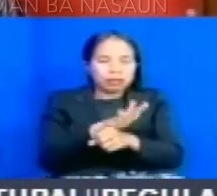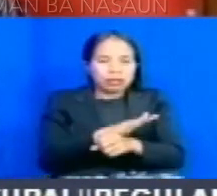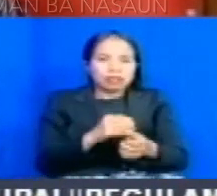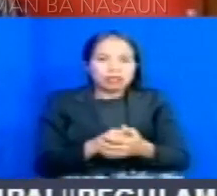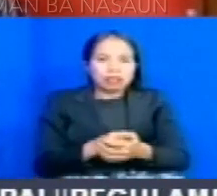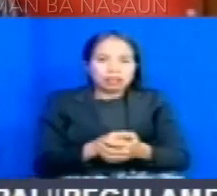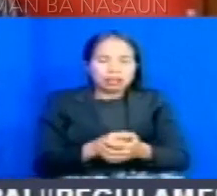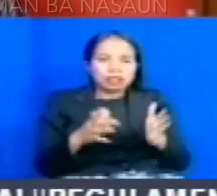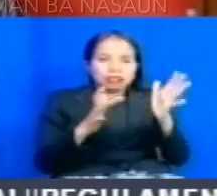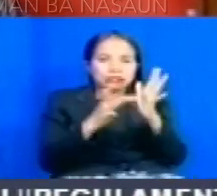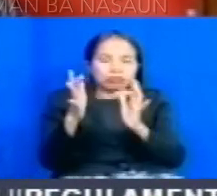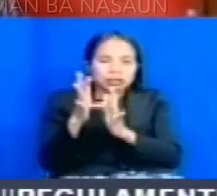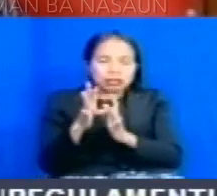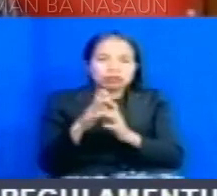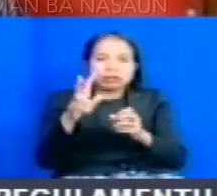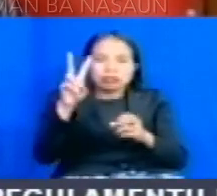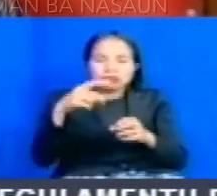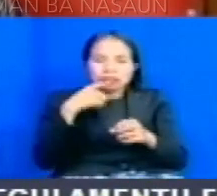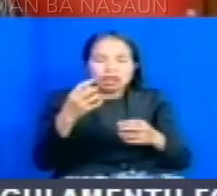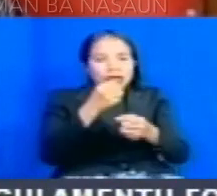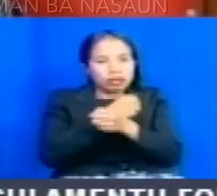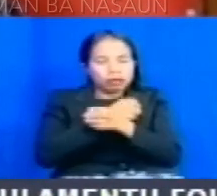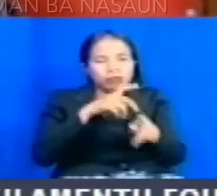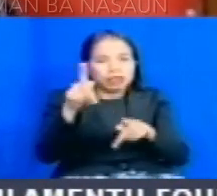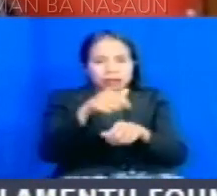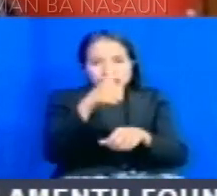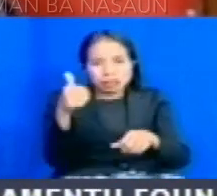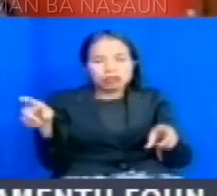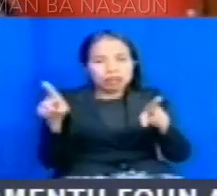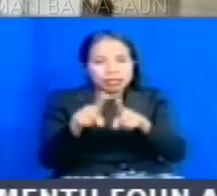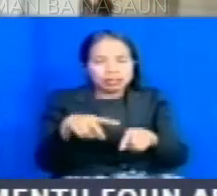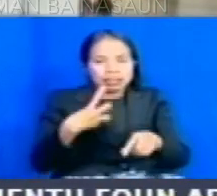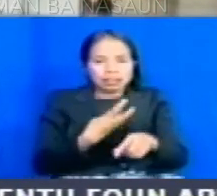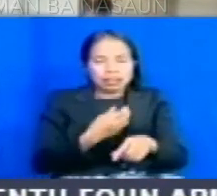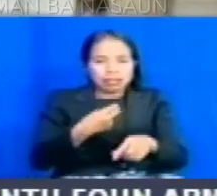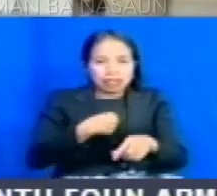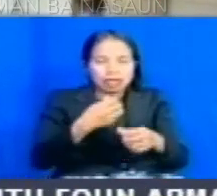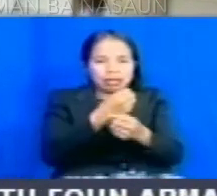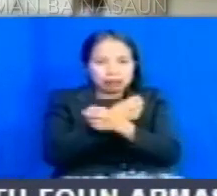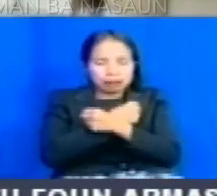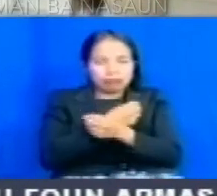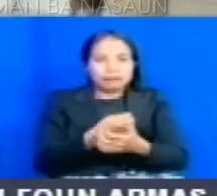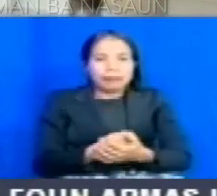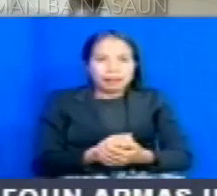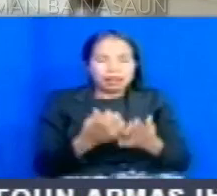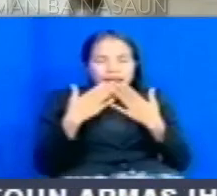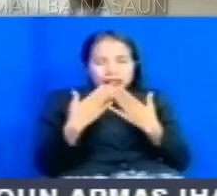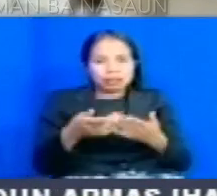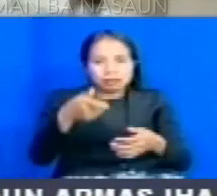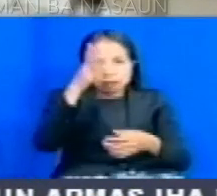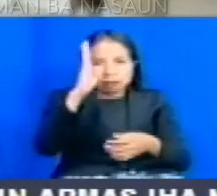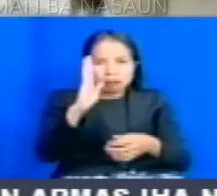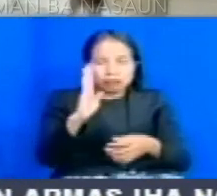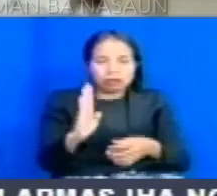mandamento Cristo ninia, iha segundo hatete katak, hadumi ema seilo, kanis itene anrasik. Agresse ba naima romak, tamba nudar